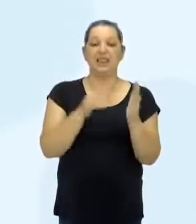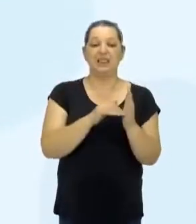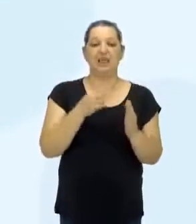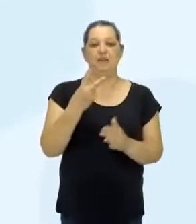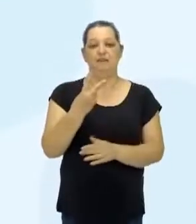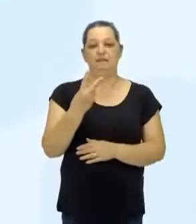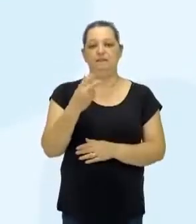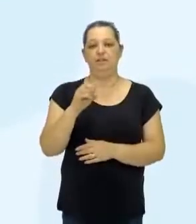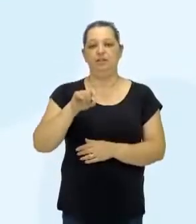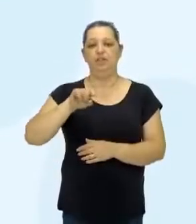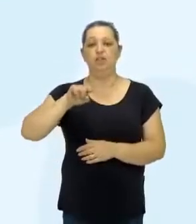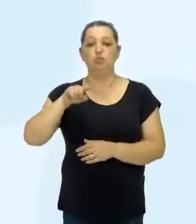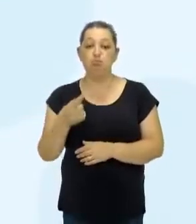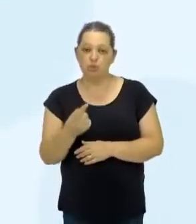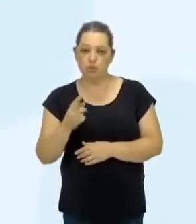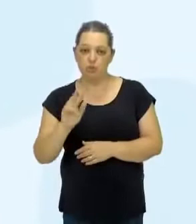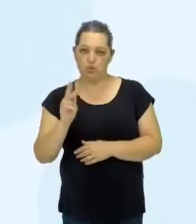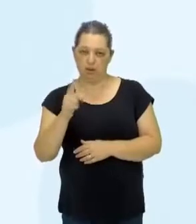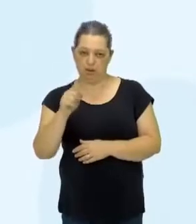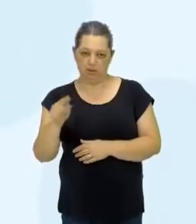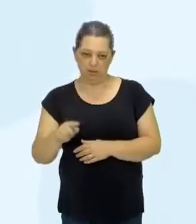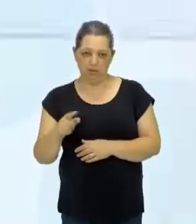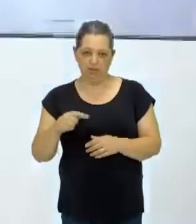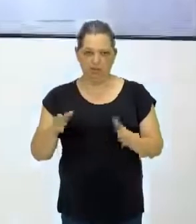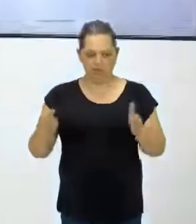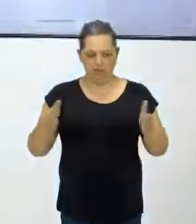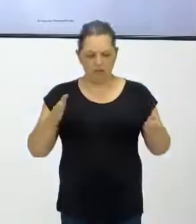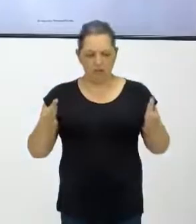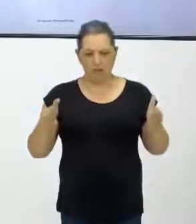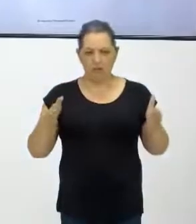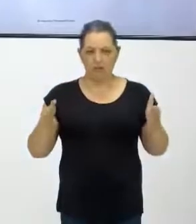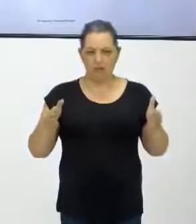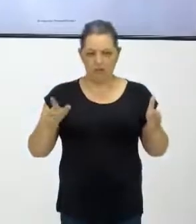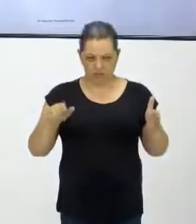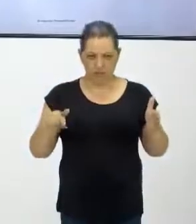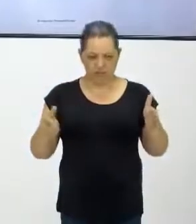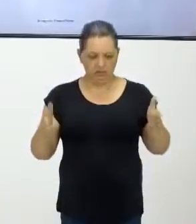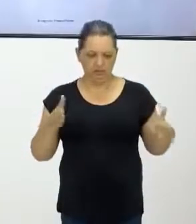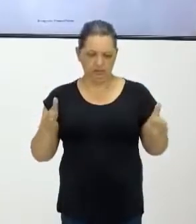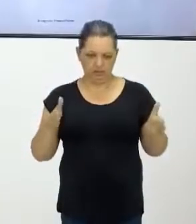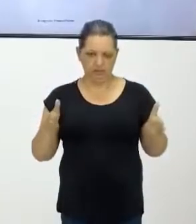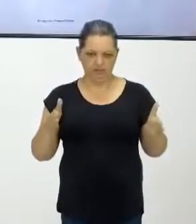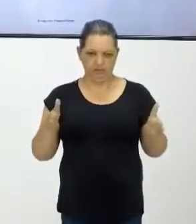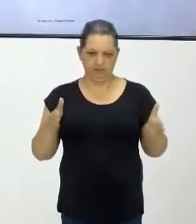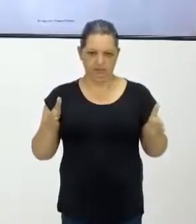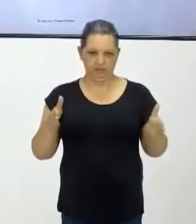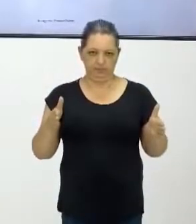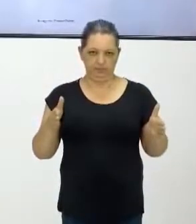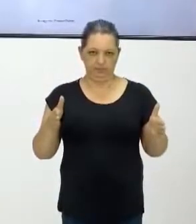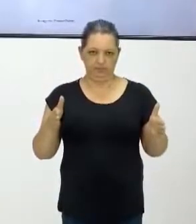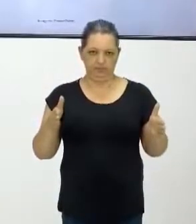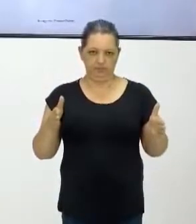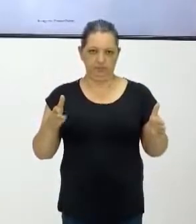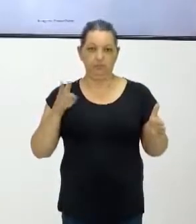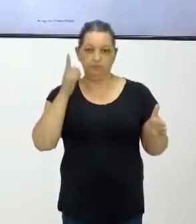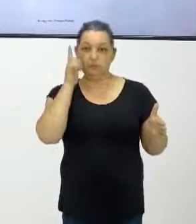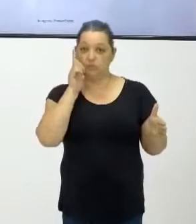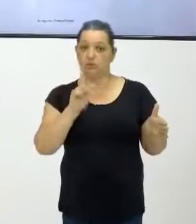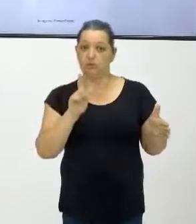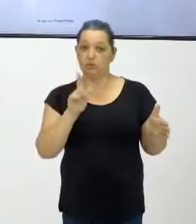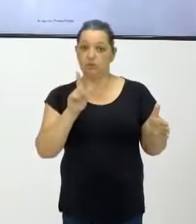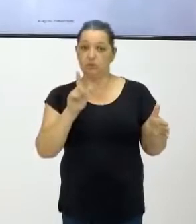mil Hz. Beleza? Então, essa faixa de frequência, esse espectro, né, audível, é o que eu consigo